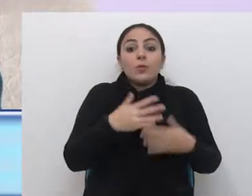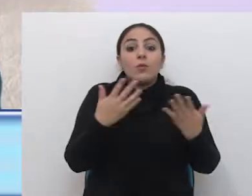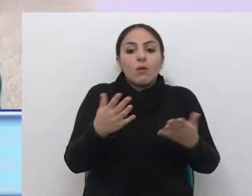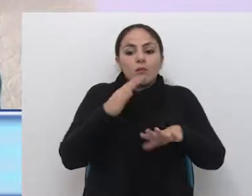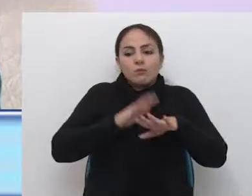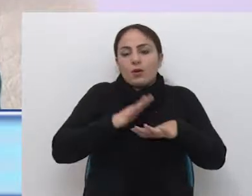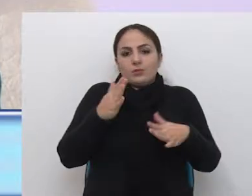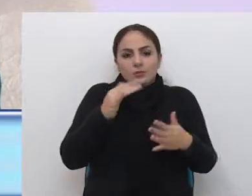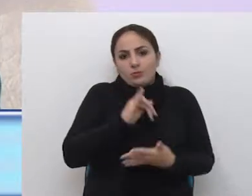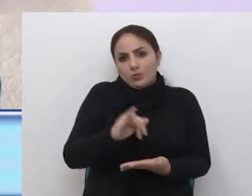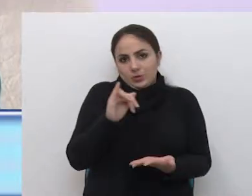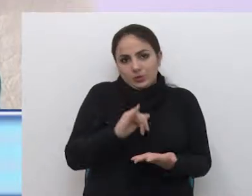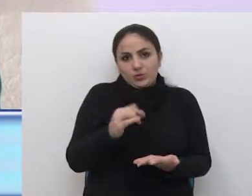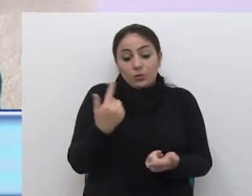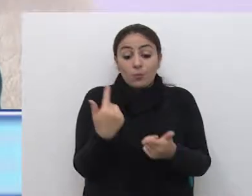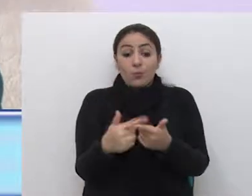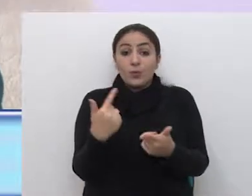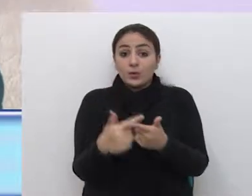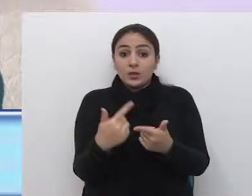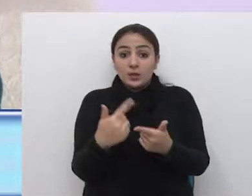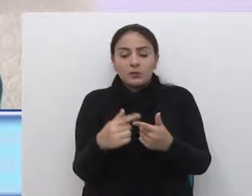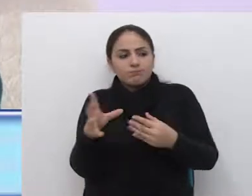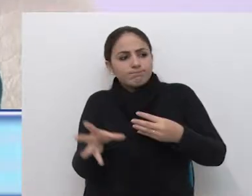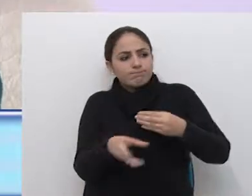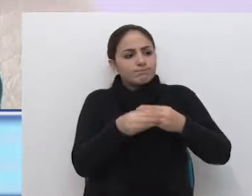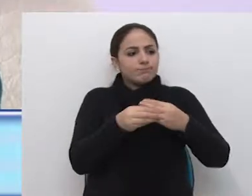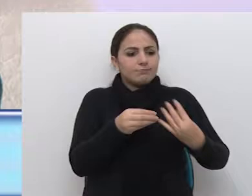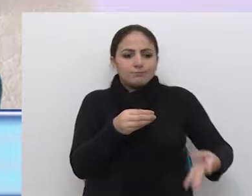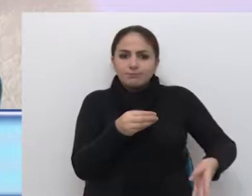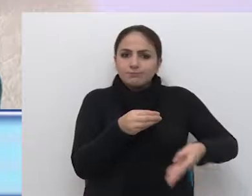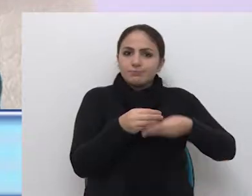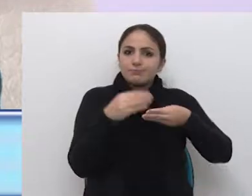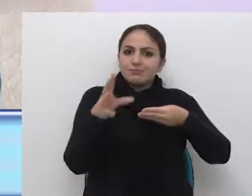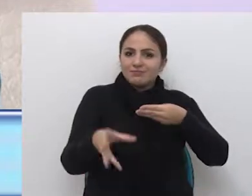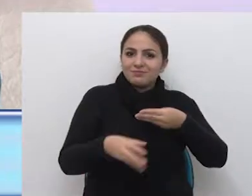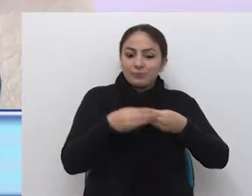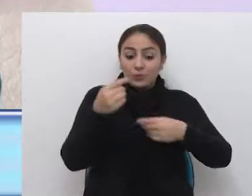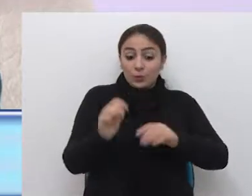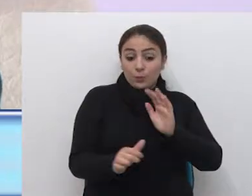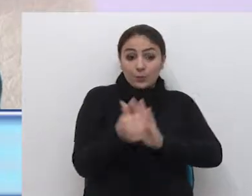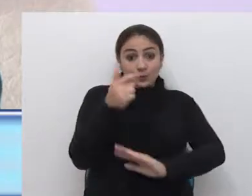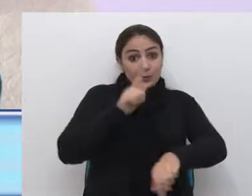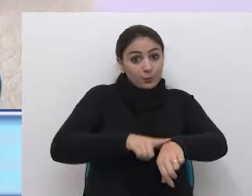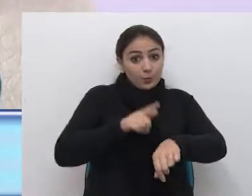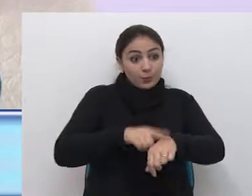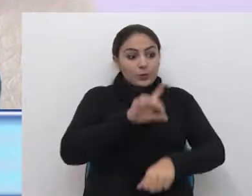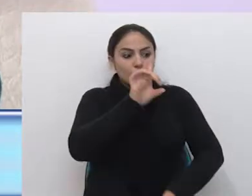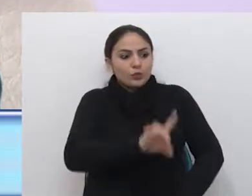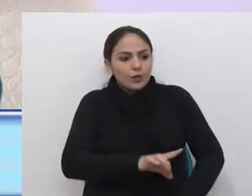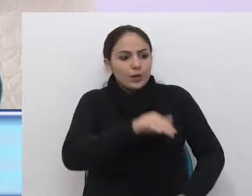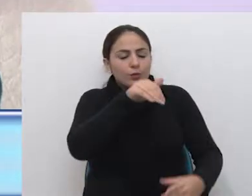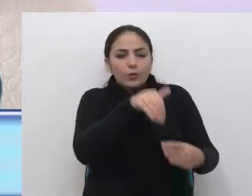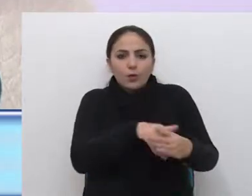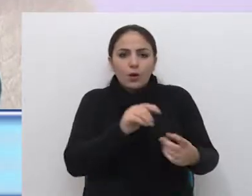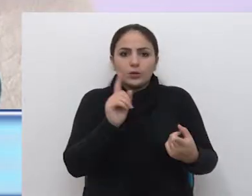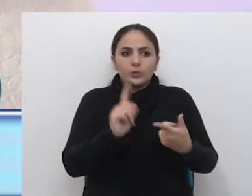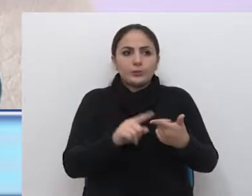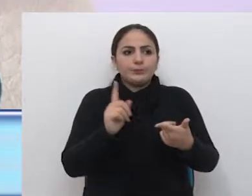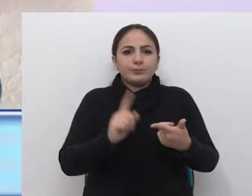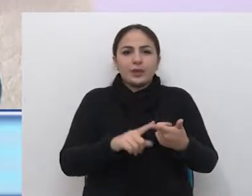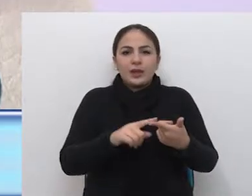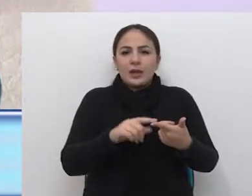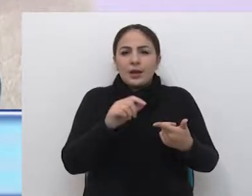ou quais seriam as conquistas mais importantes, porque elas foram se complementando, né? Num primeiro momento, o direito pelo voto,